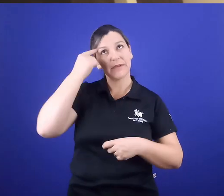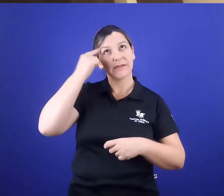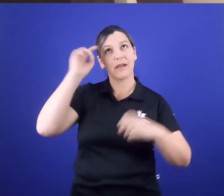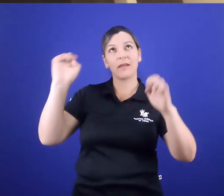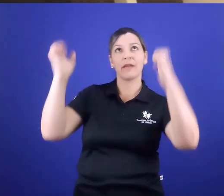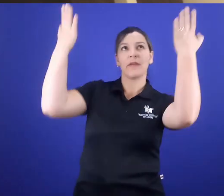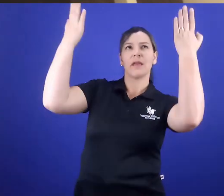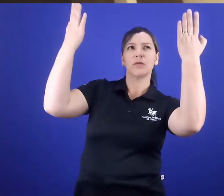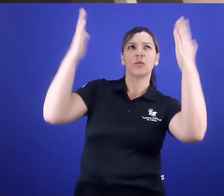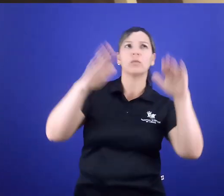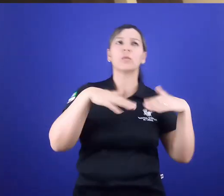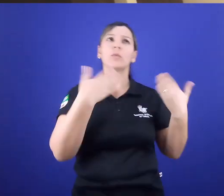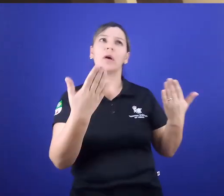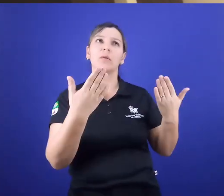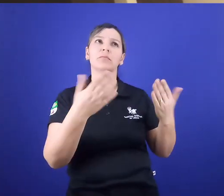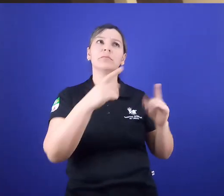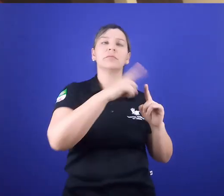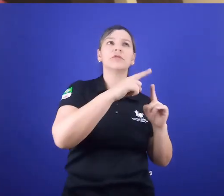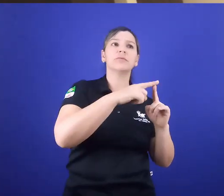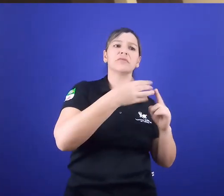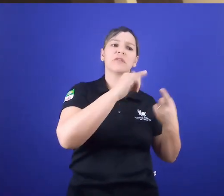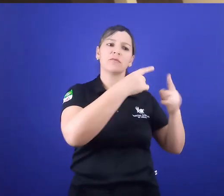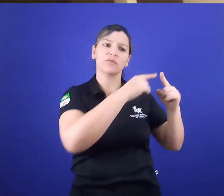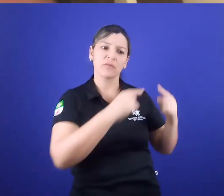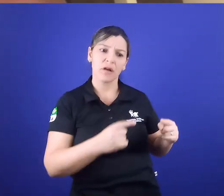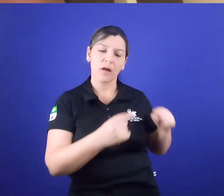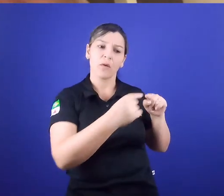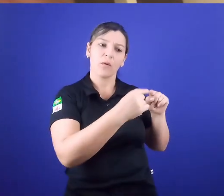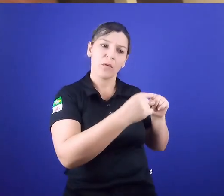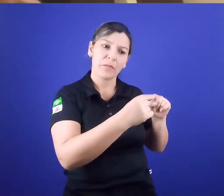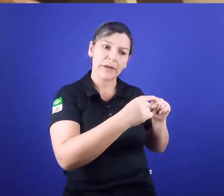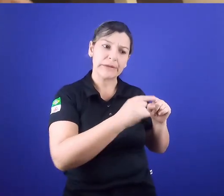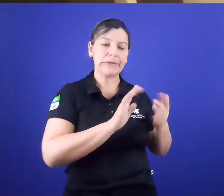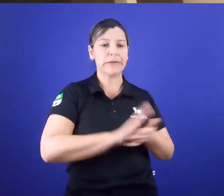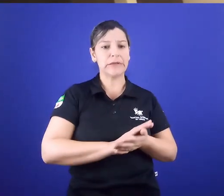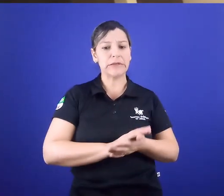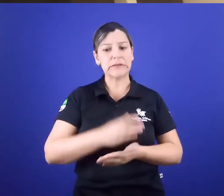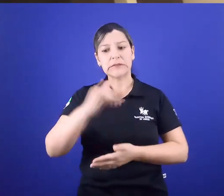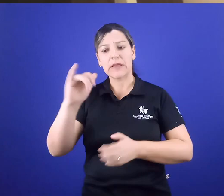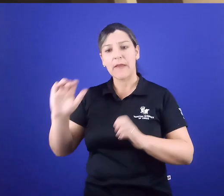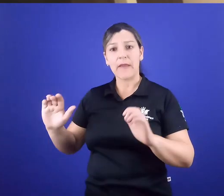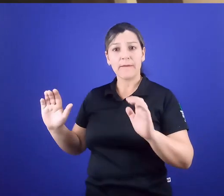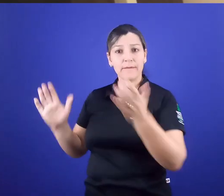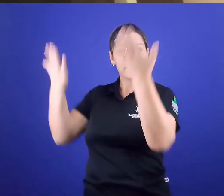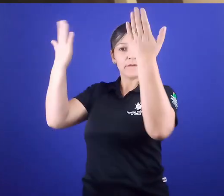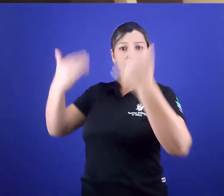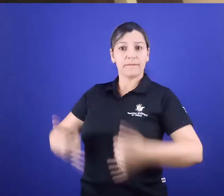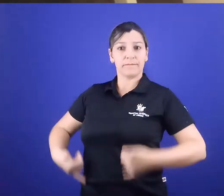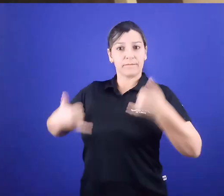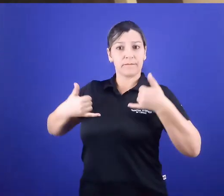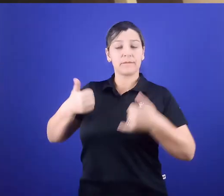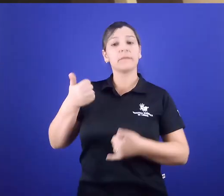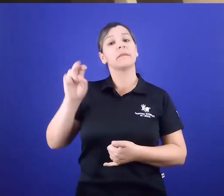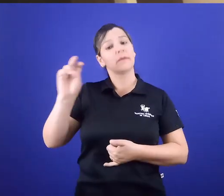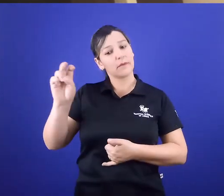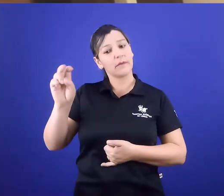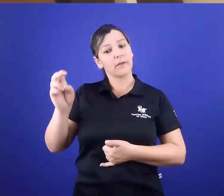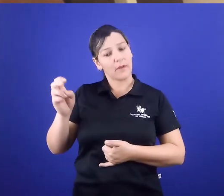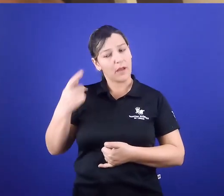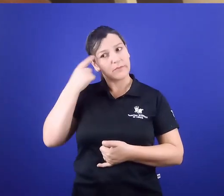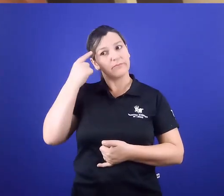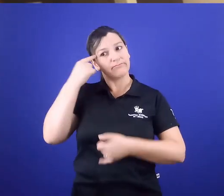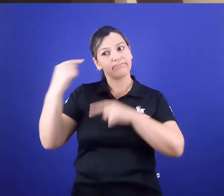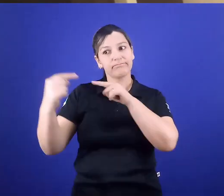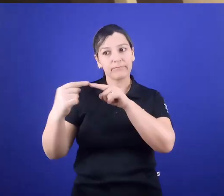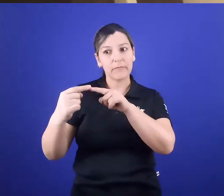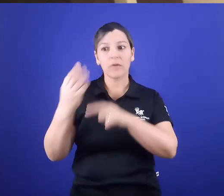precisa inovar. Hoje em dia, acabou aquela história de coxinha, quibe, empadinha. Isso acabou. Os cardápios estão cada vez